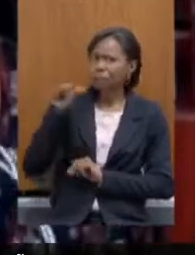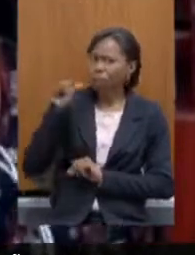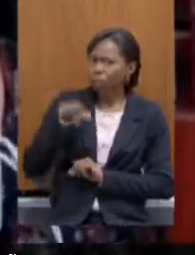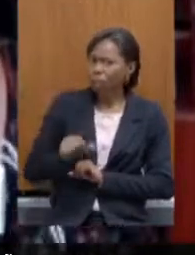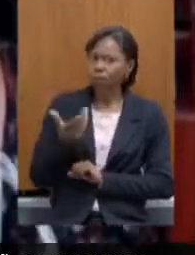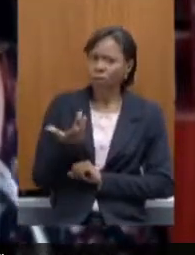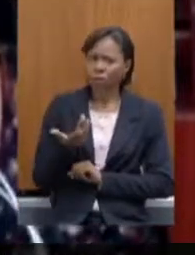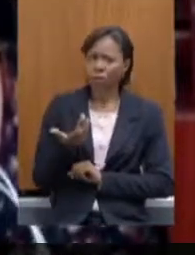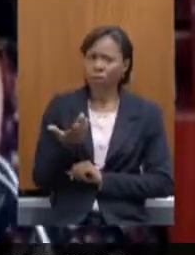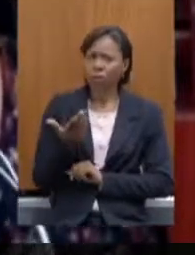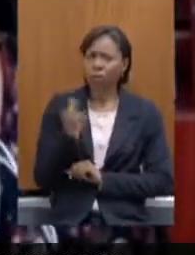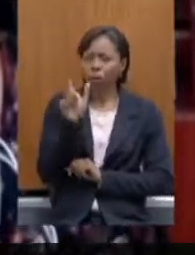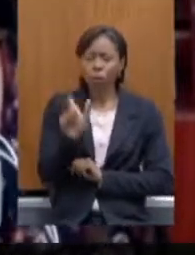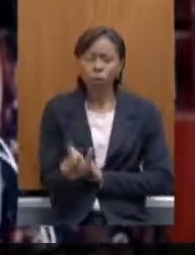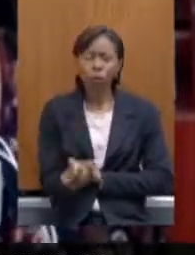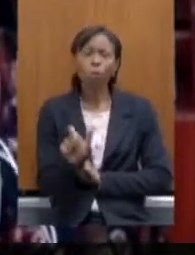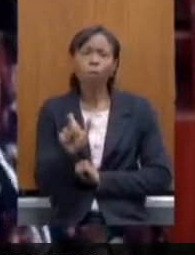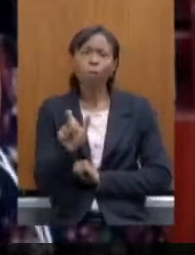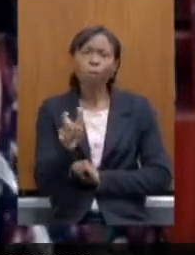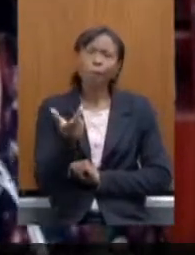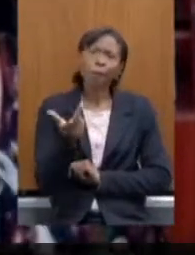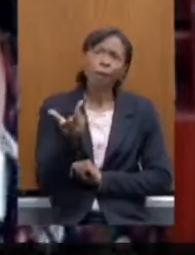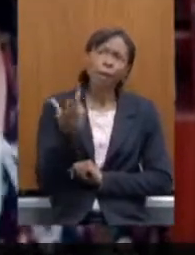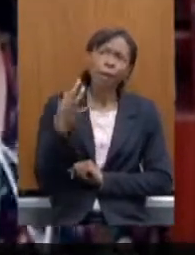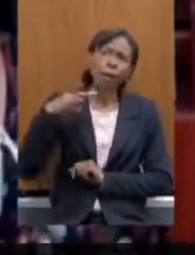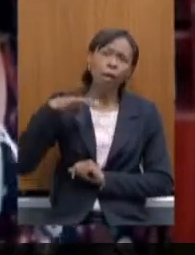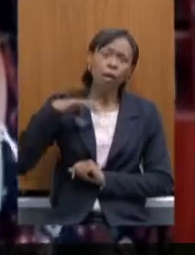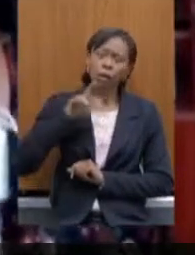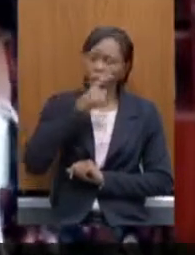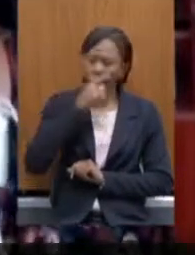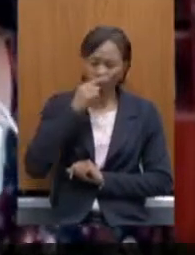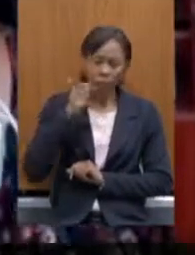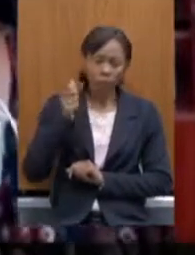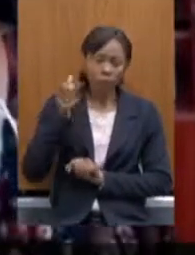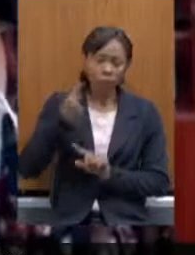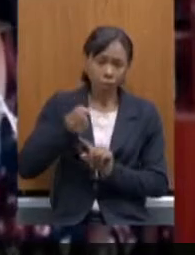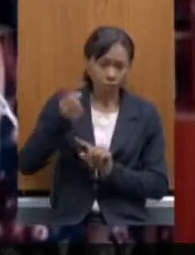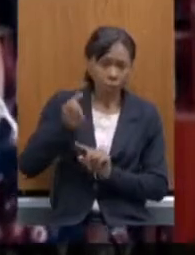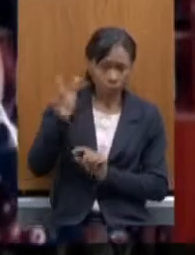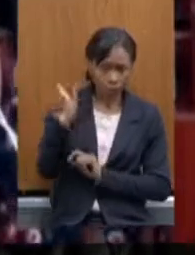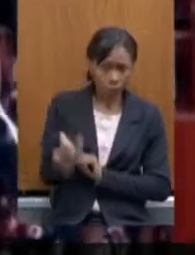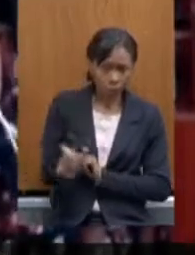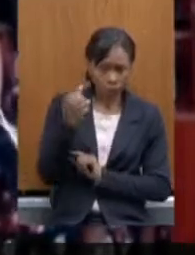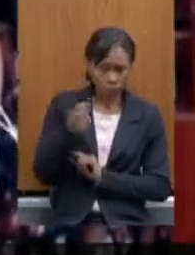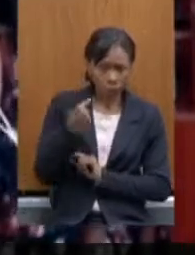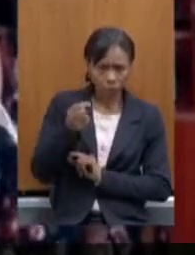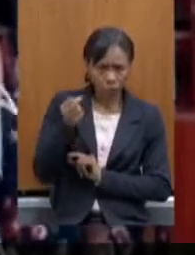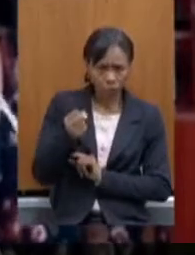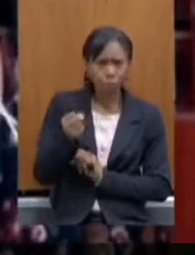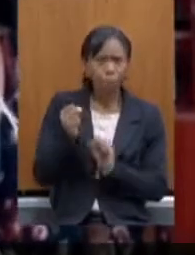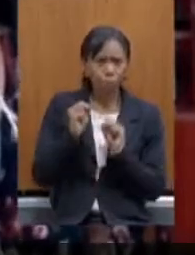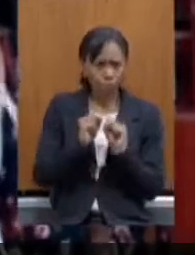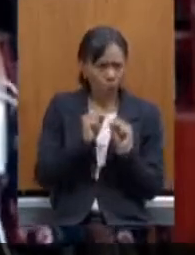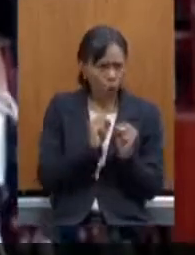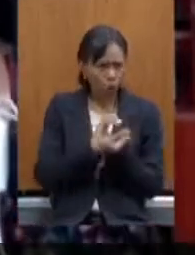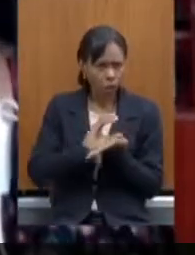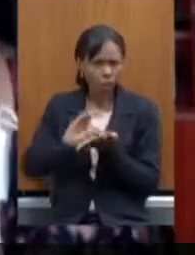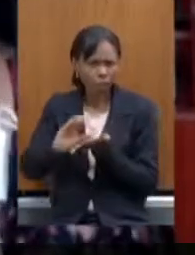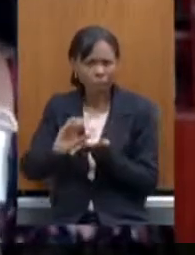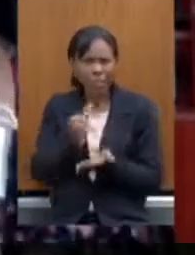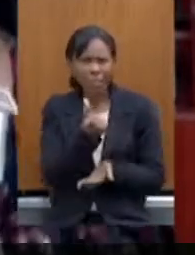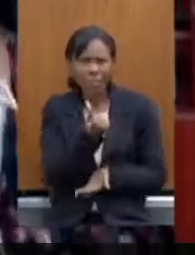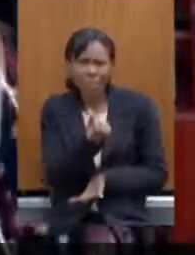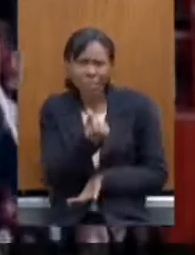nós podemos ter servidores de vão ganhar e servidores não pensionistas que poderão receber